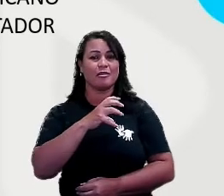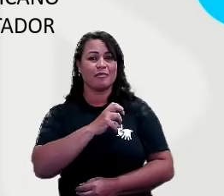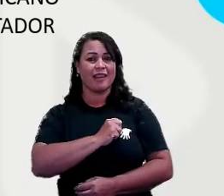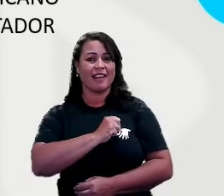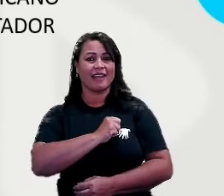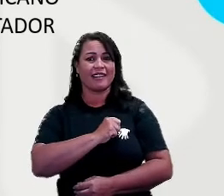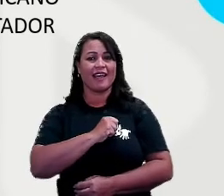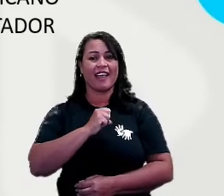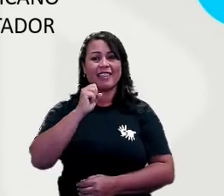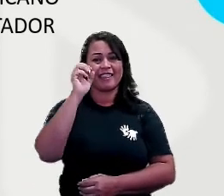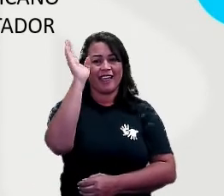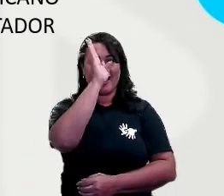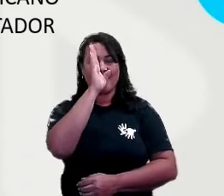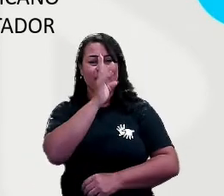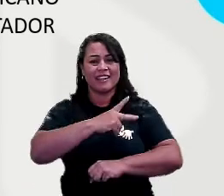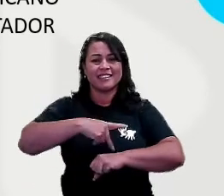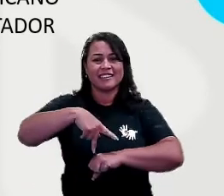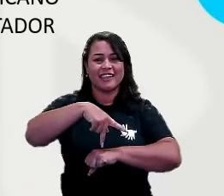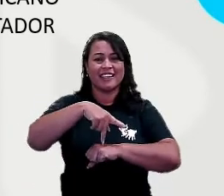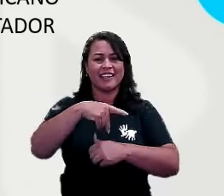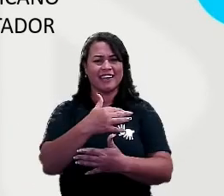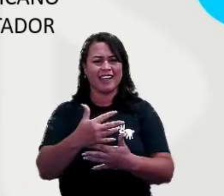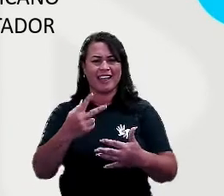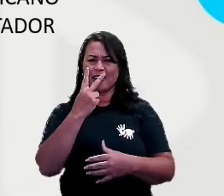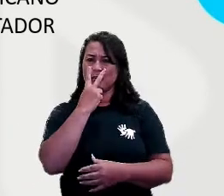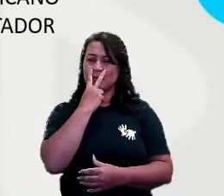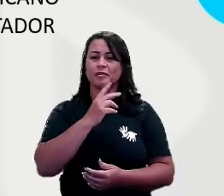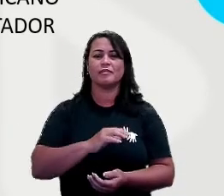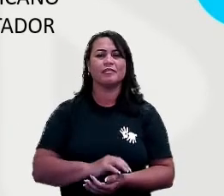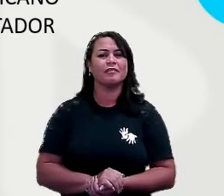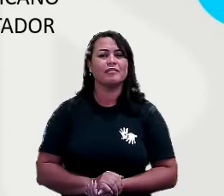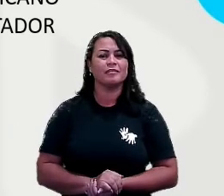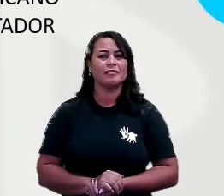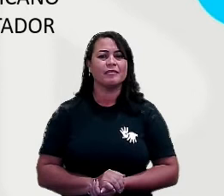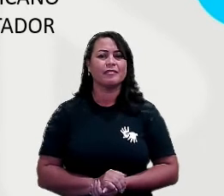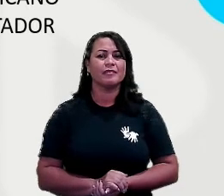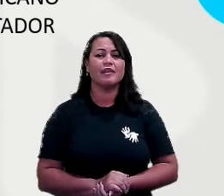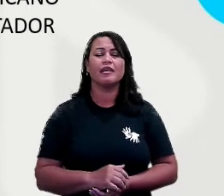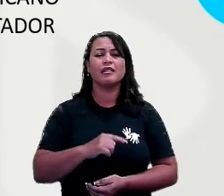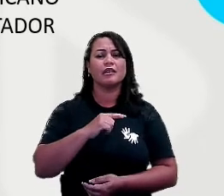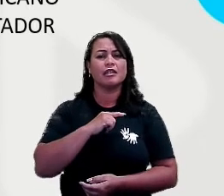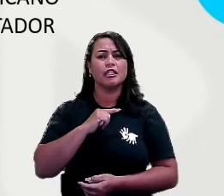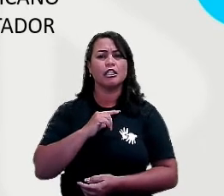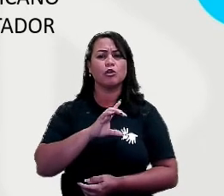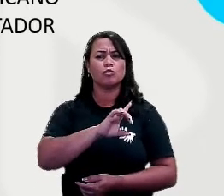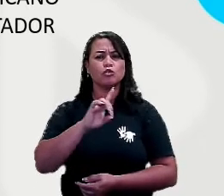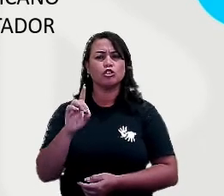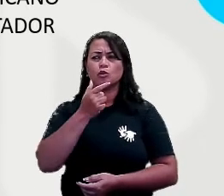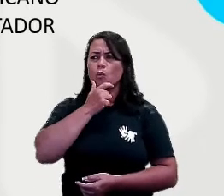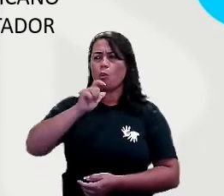nossa amada terra brasileira. E se um dia o rincão